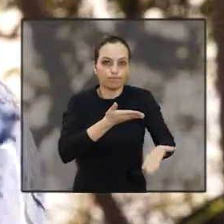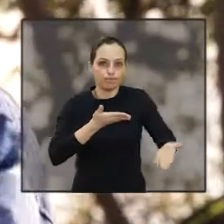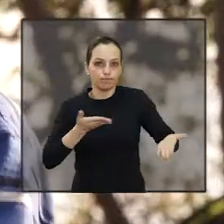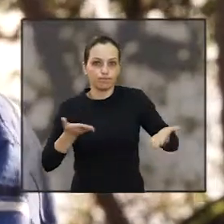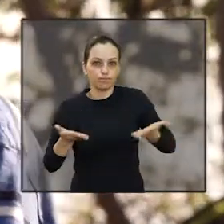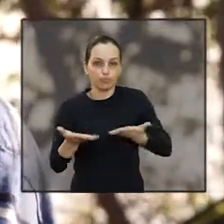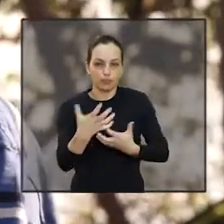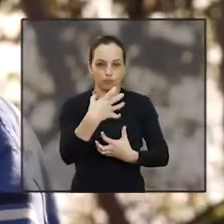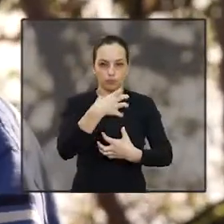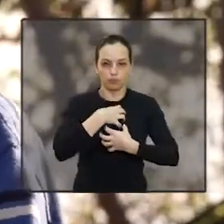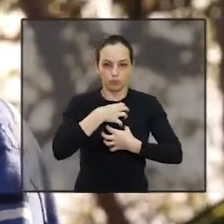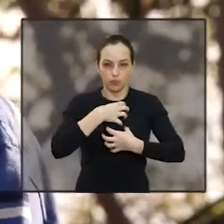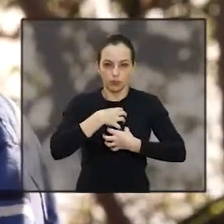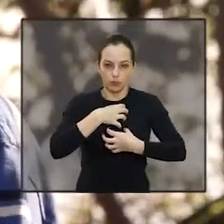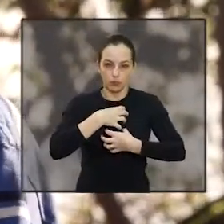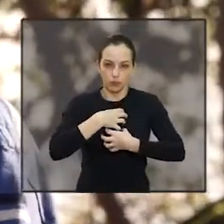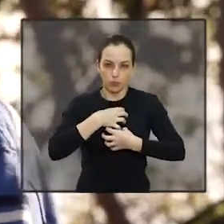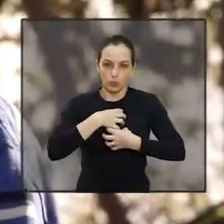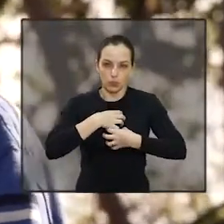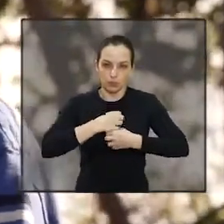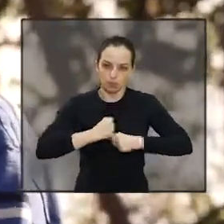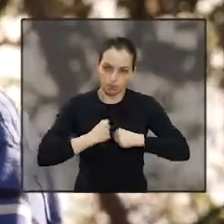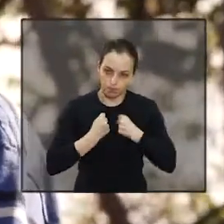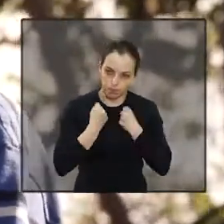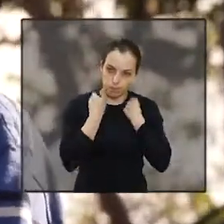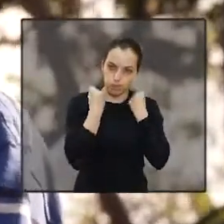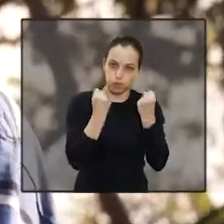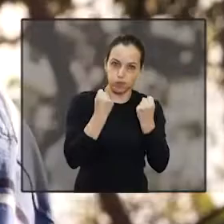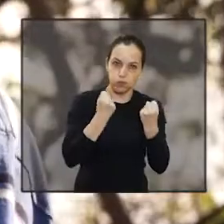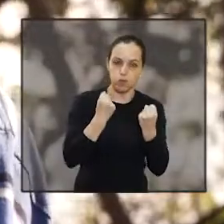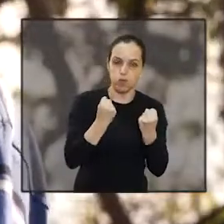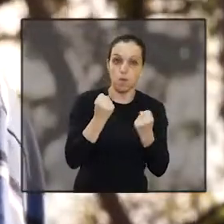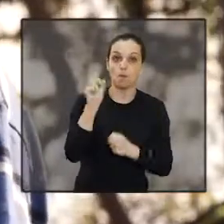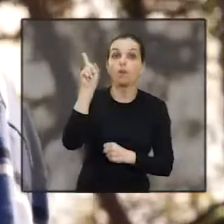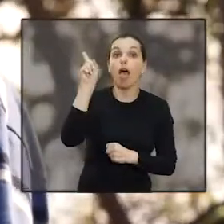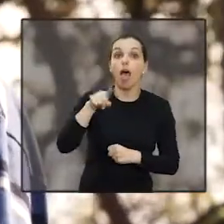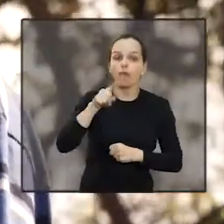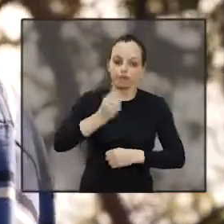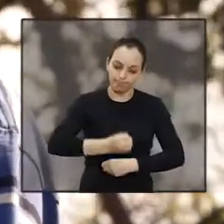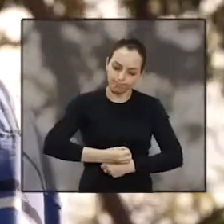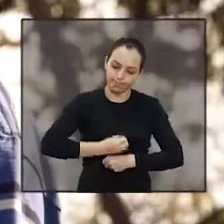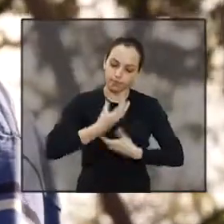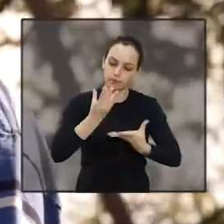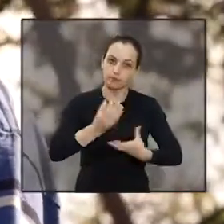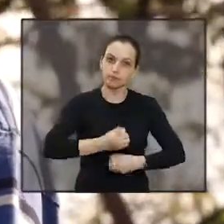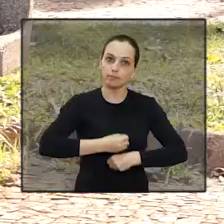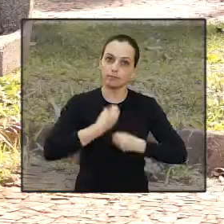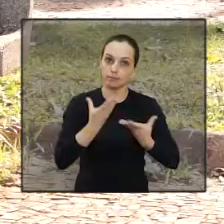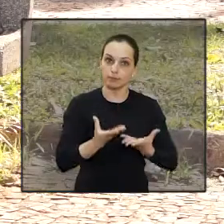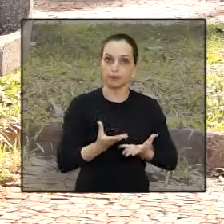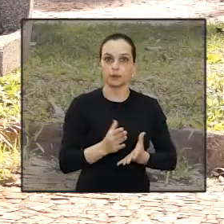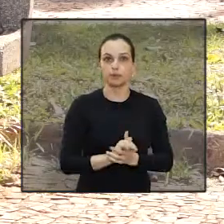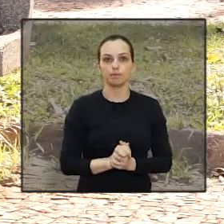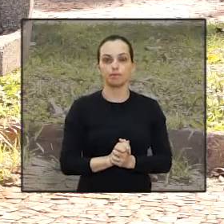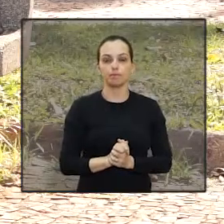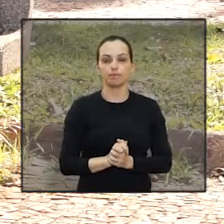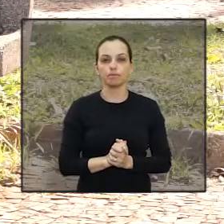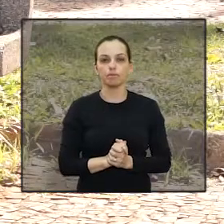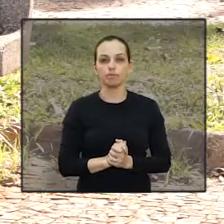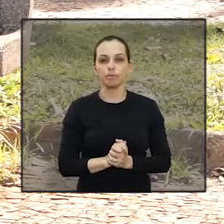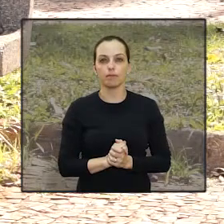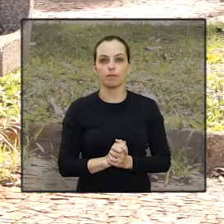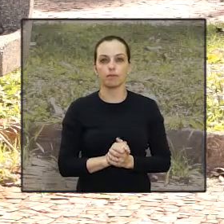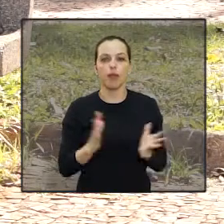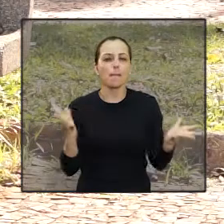porque isso tudo, você se descobrindo dentro de área, isso te fortalece de uma maneira tal, e você